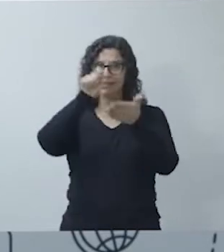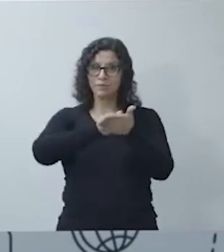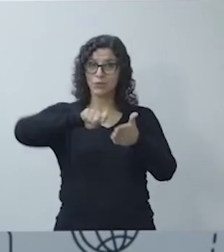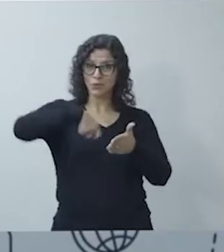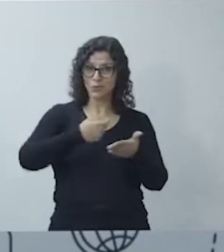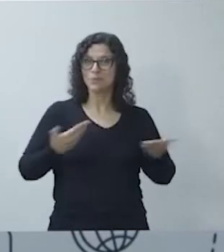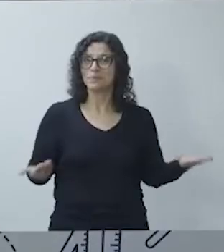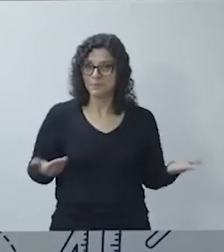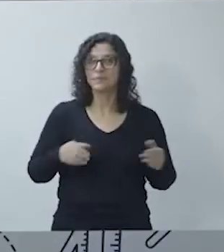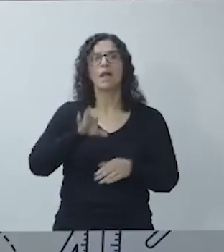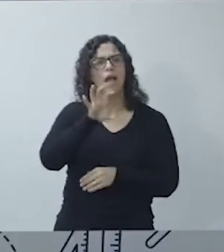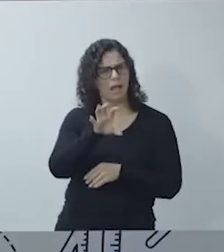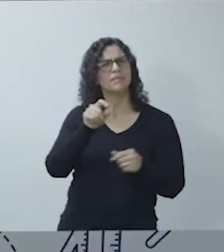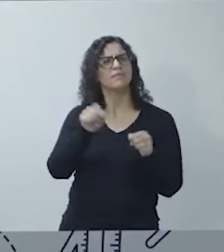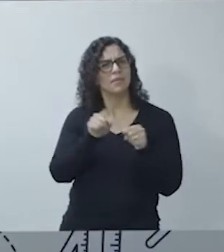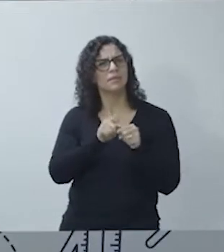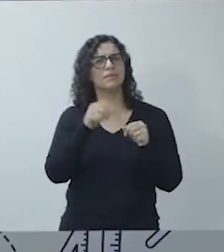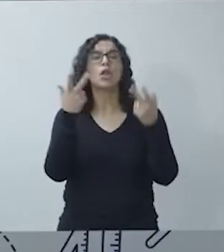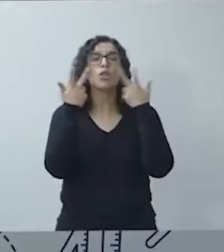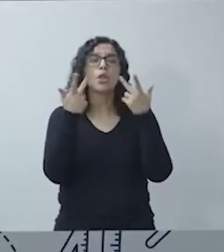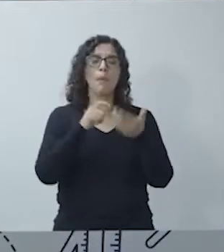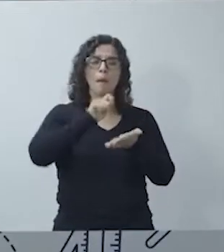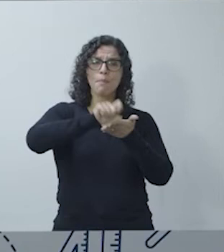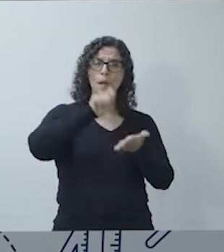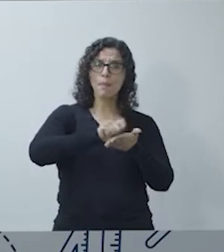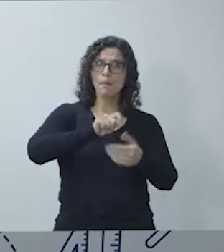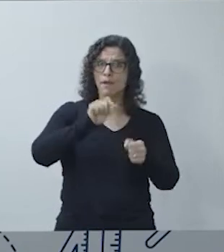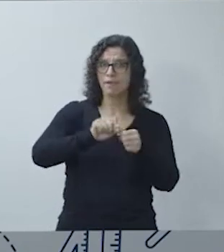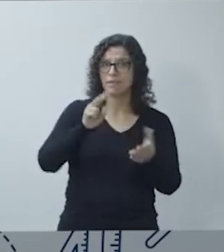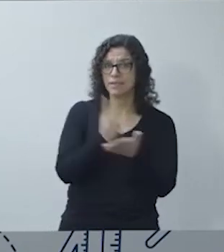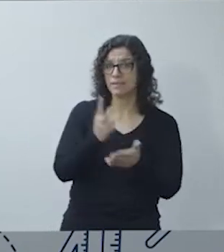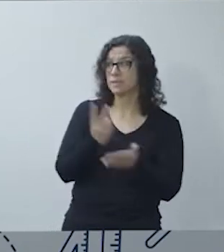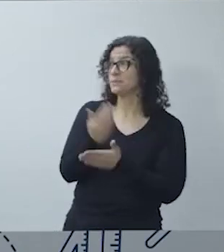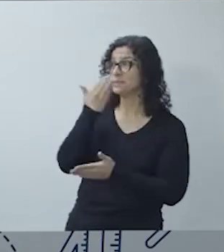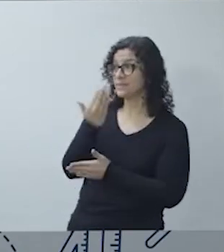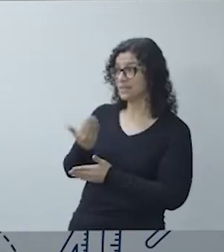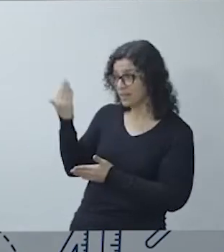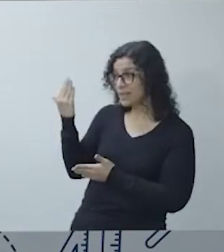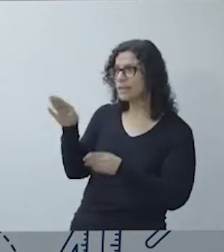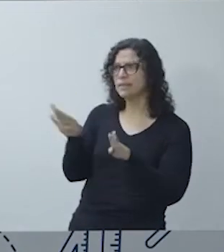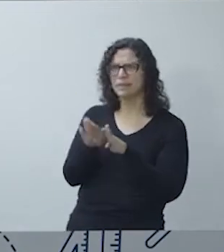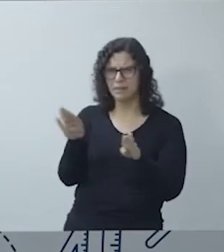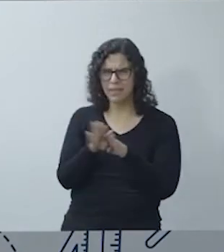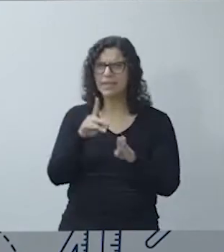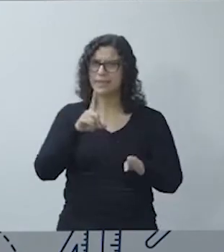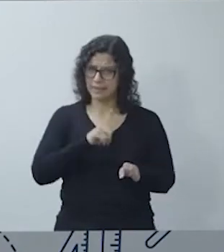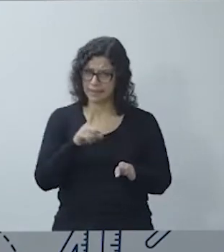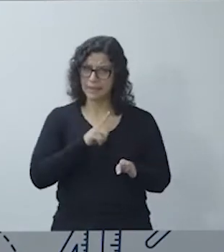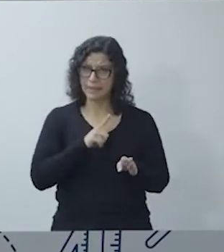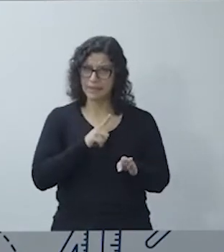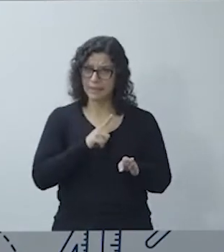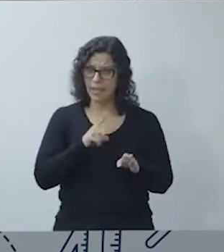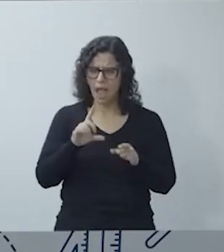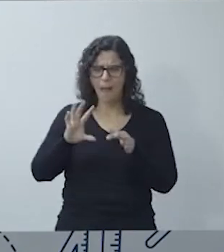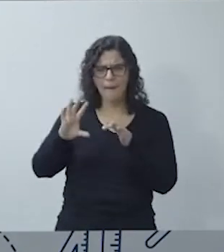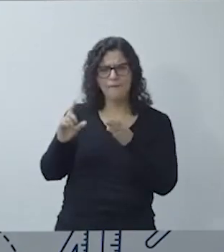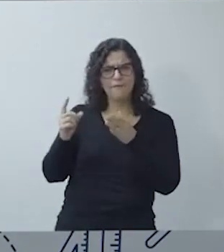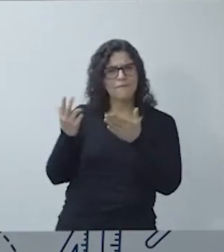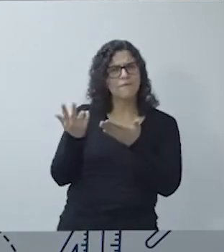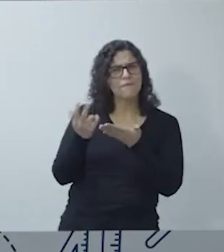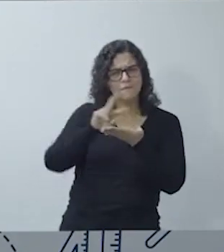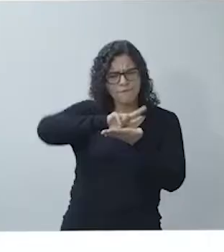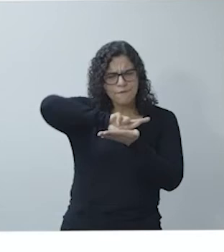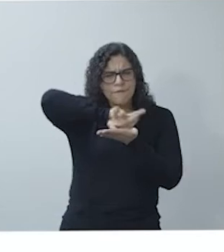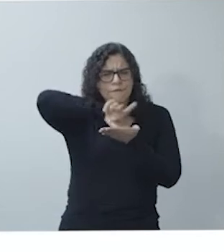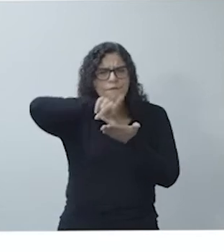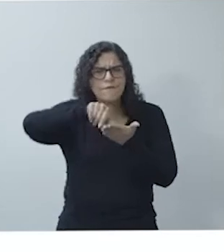escrevia a respeito, era isso que o João do Rio fez. E ele tem uma união de contos